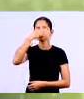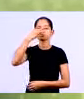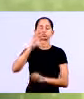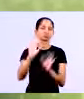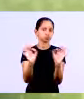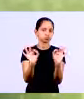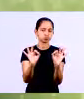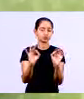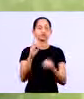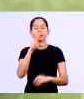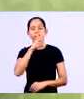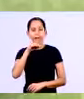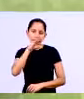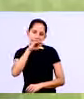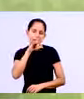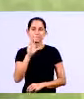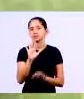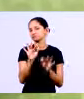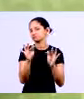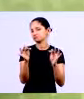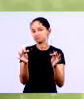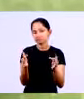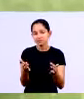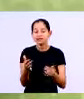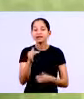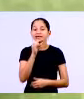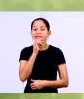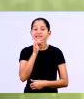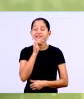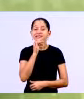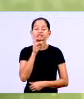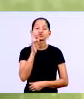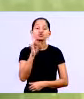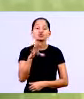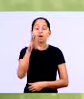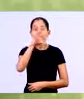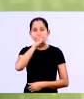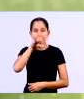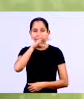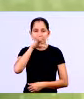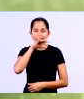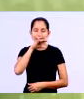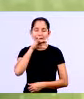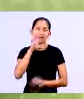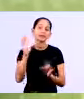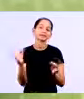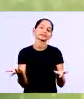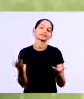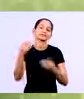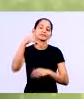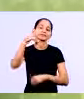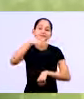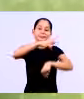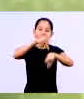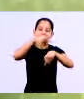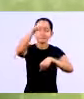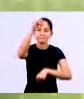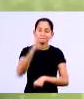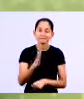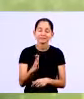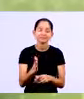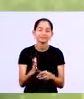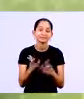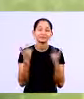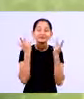santo. Antônio, eles dizem Antônio, mais aberto. O nosso jeito